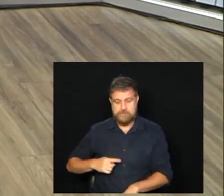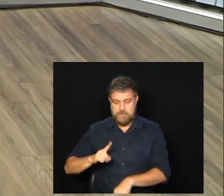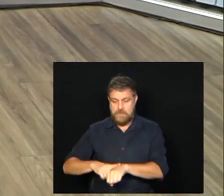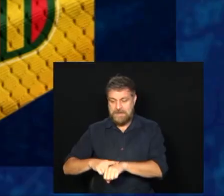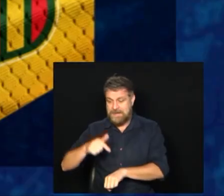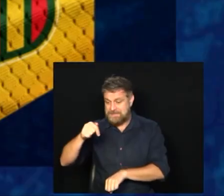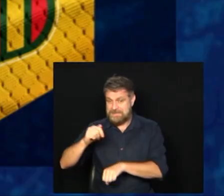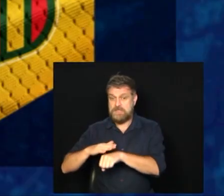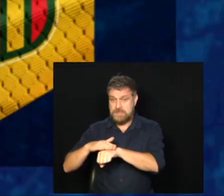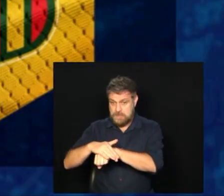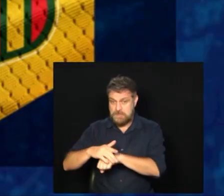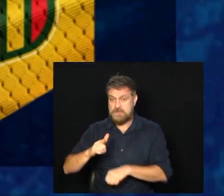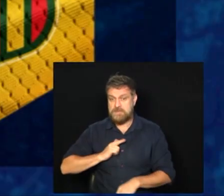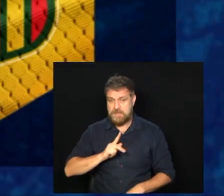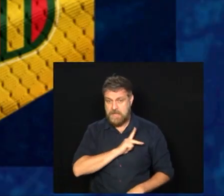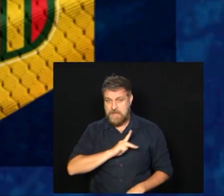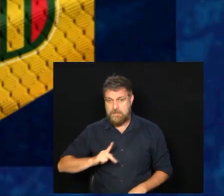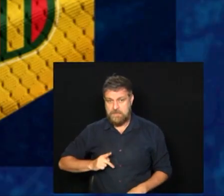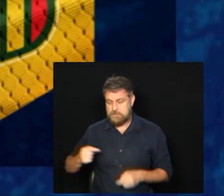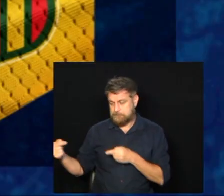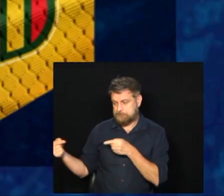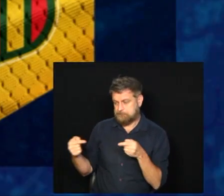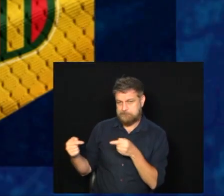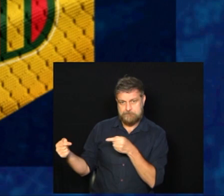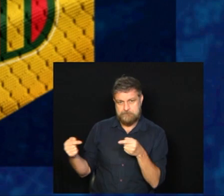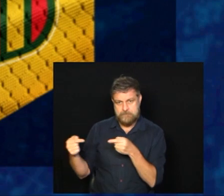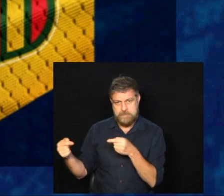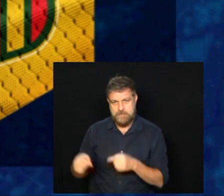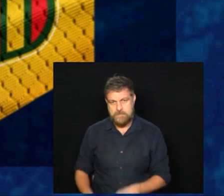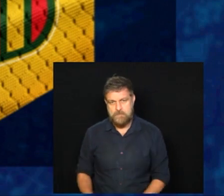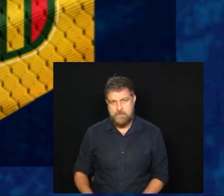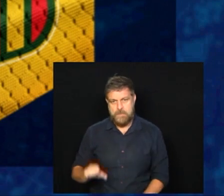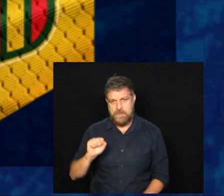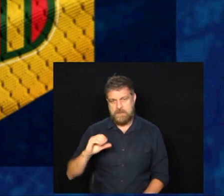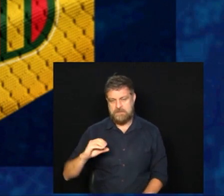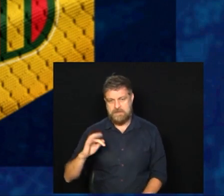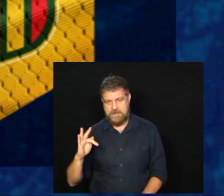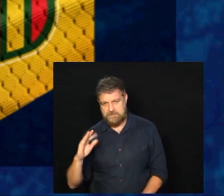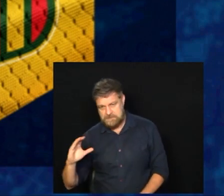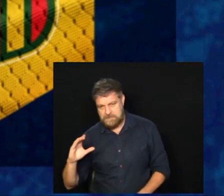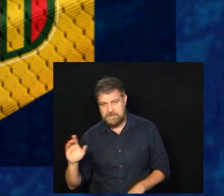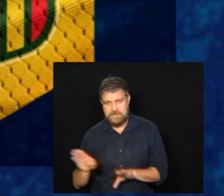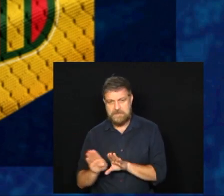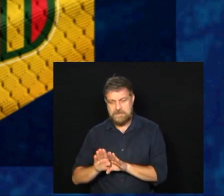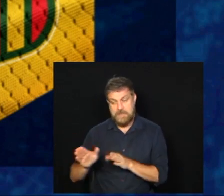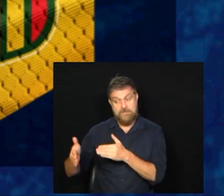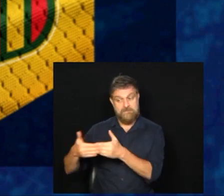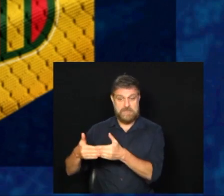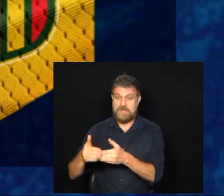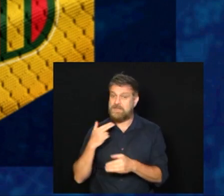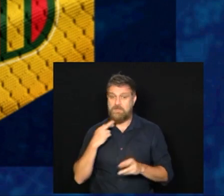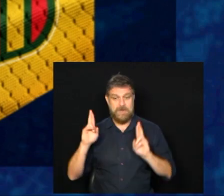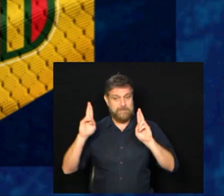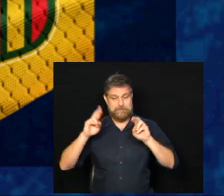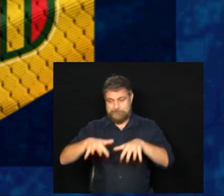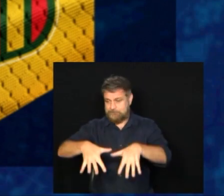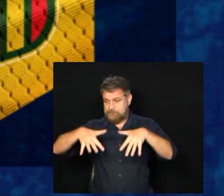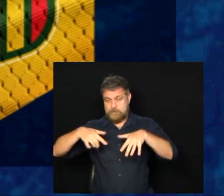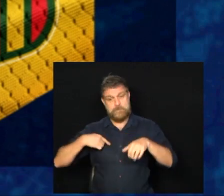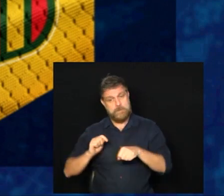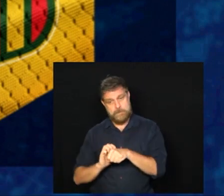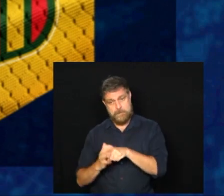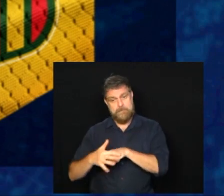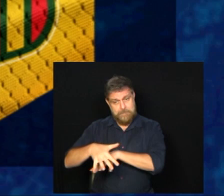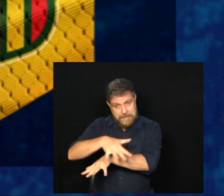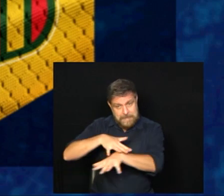7 horas da noite, a Ponte recebe o Sampaio Corrêa no estádio Moisés Lucarelli, fechado aos torcedores. Ainda estamos na